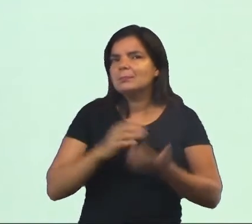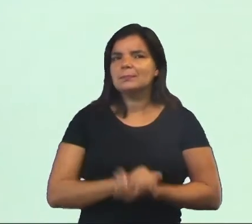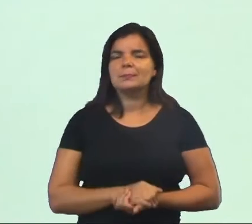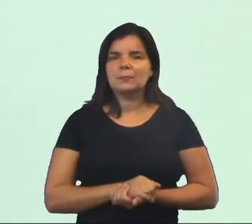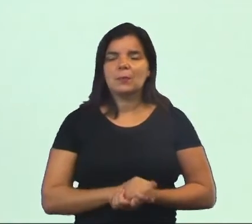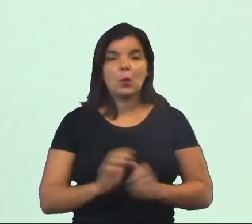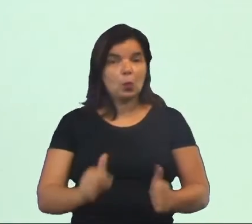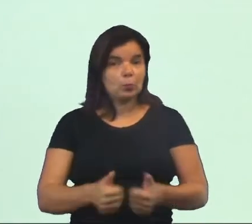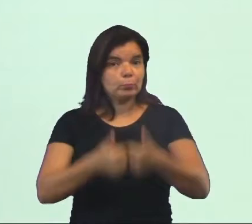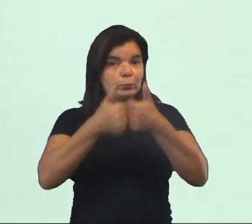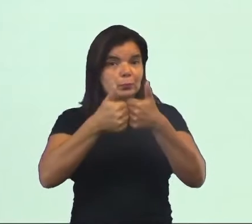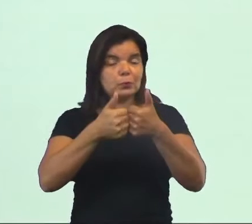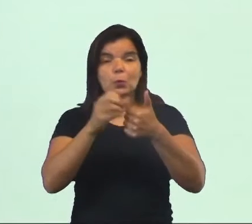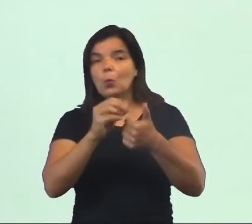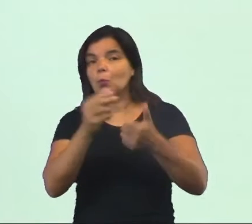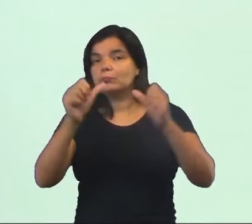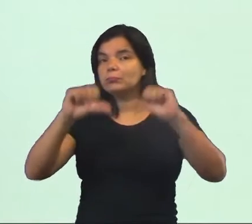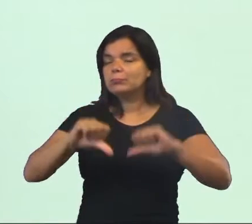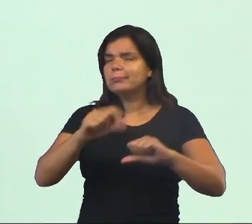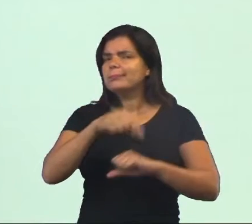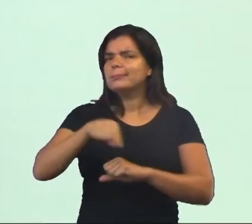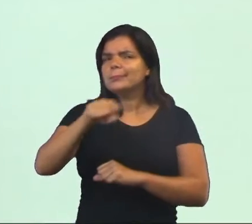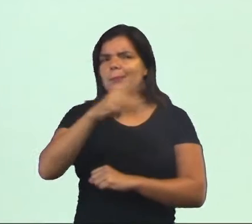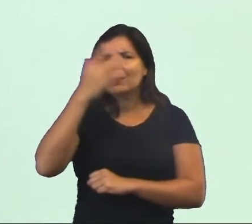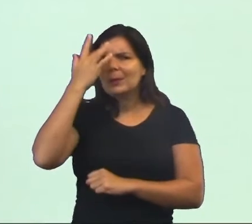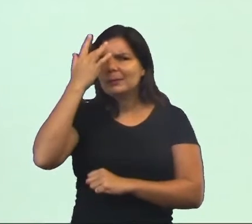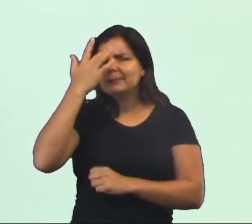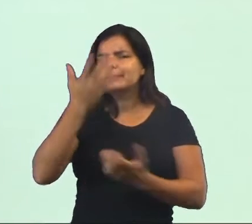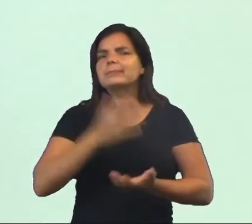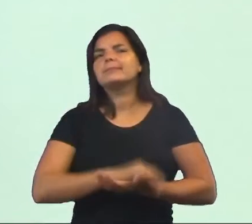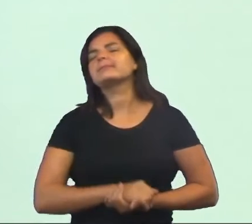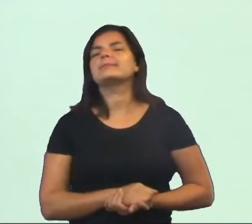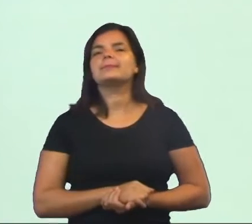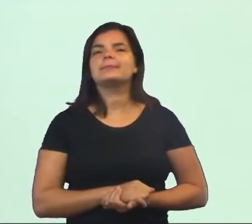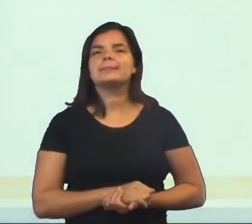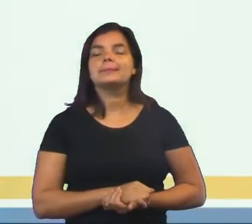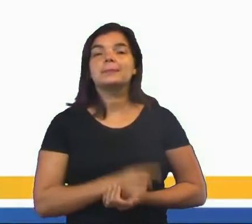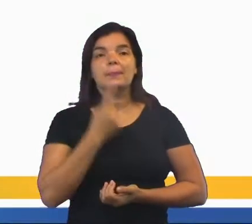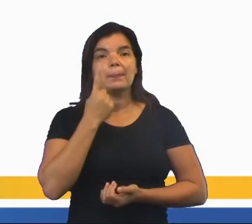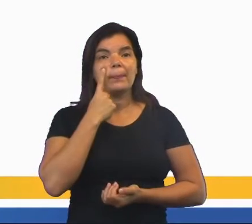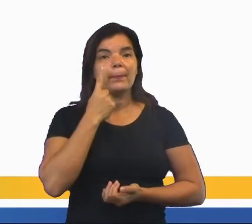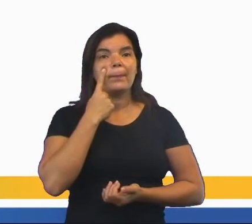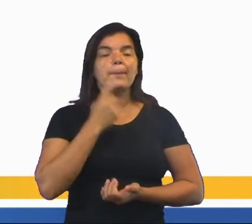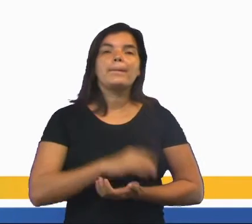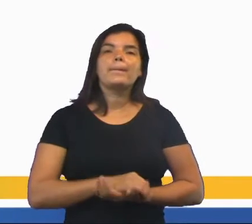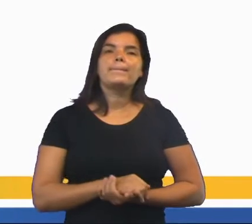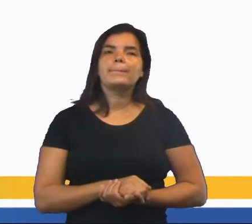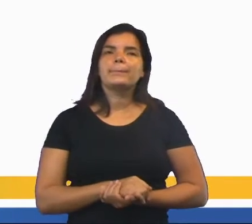serão positivas ou negativas? O que você pensa? Vamos ver juntos?